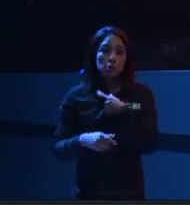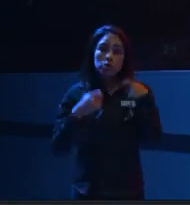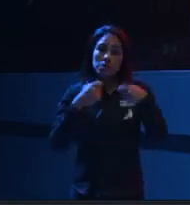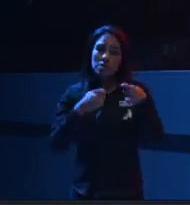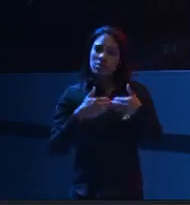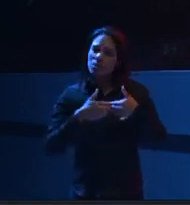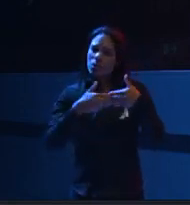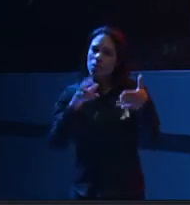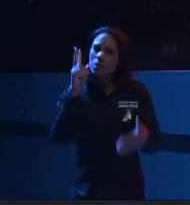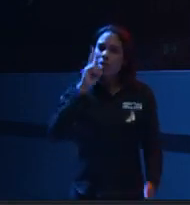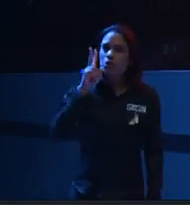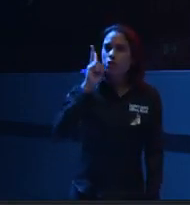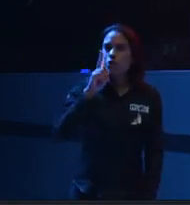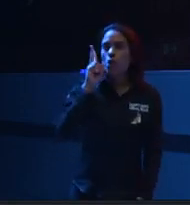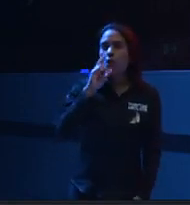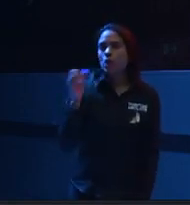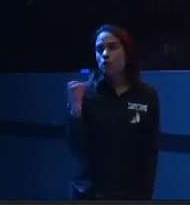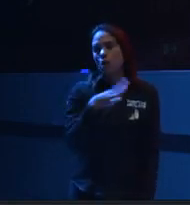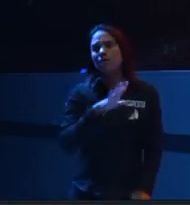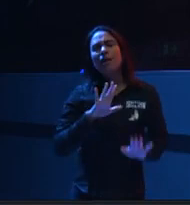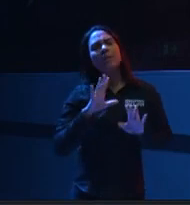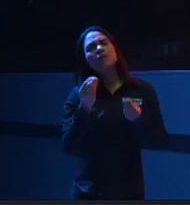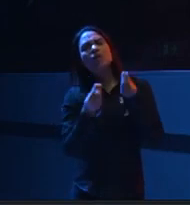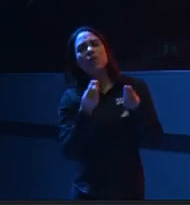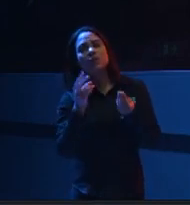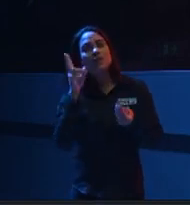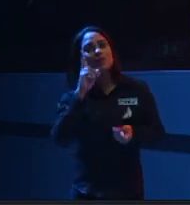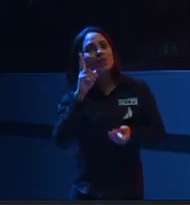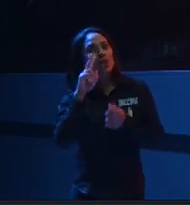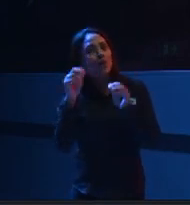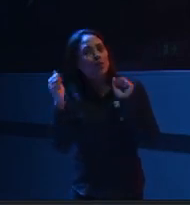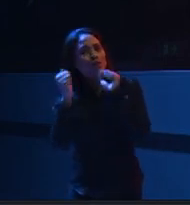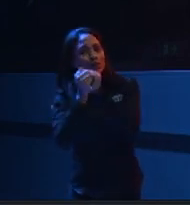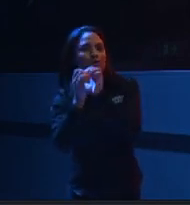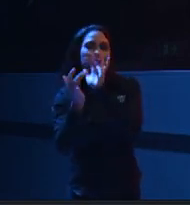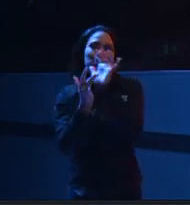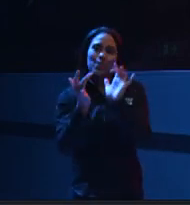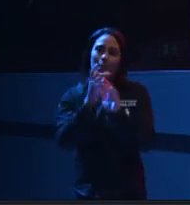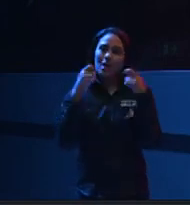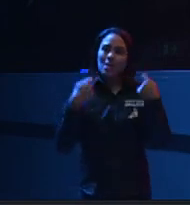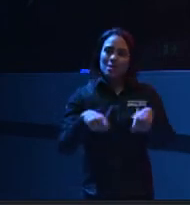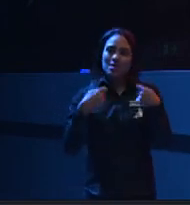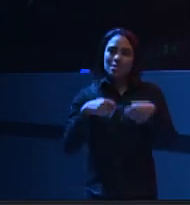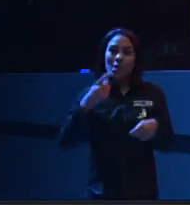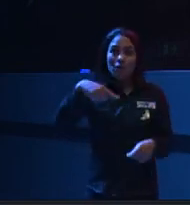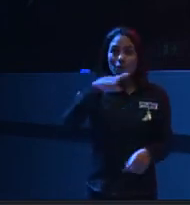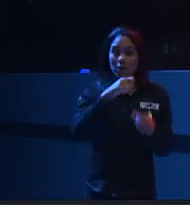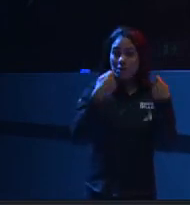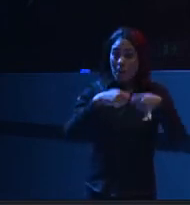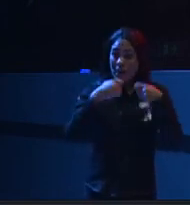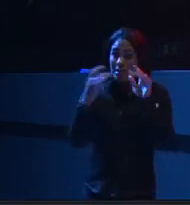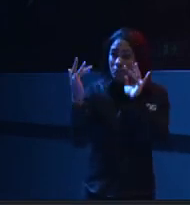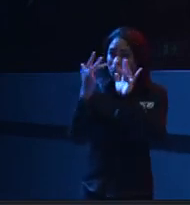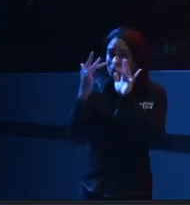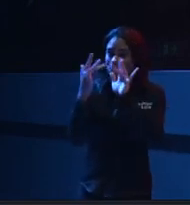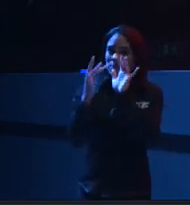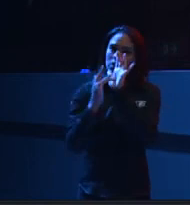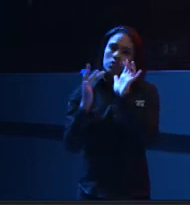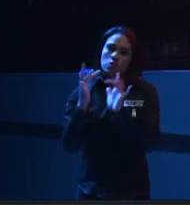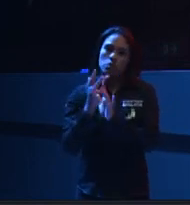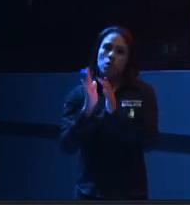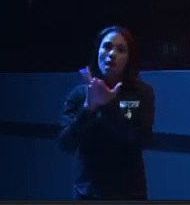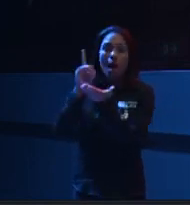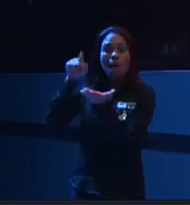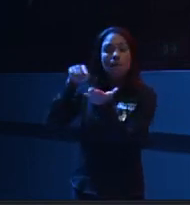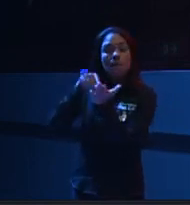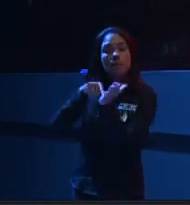que conversar com Jesus se você tem que se conectar com Jesus A Bia disse que Jesus é o caminho a verdade